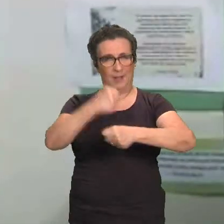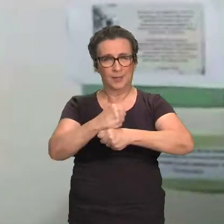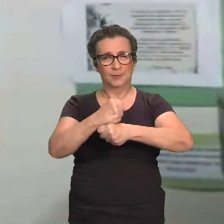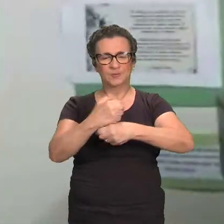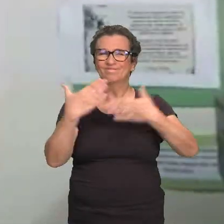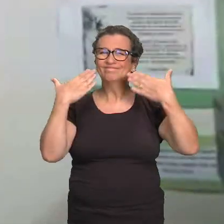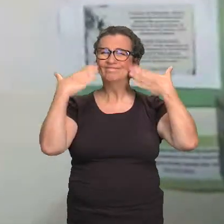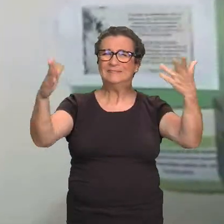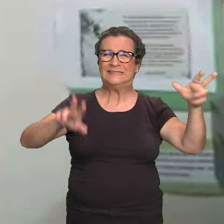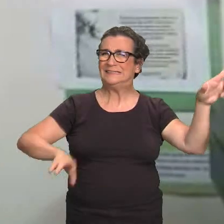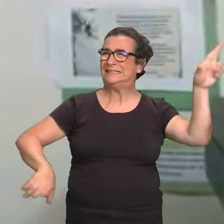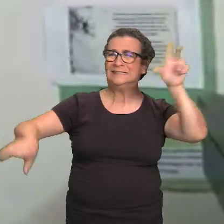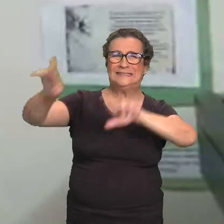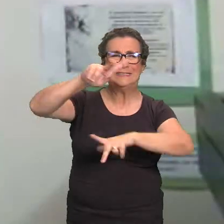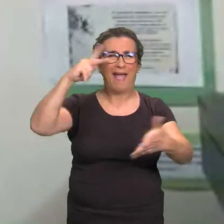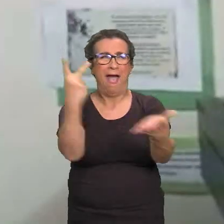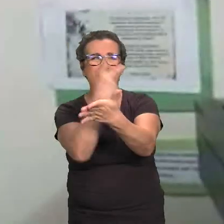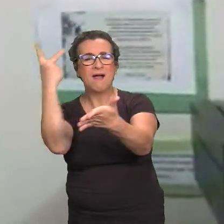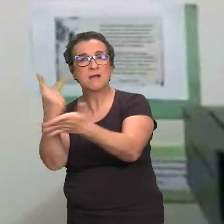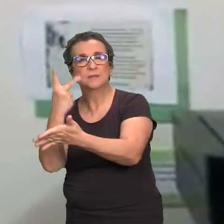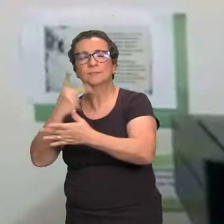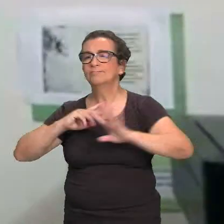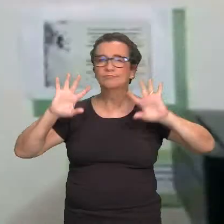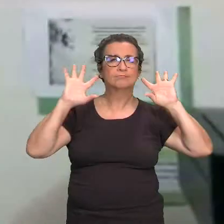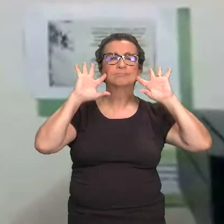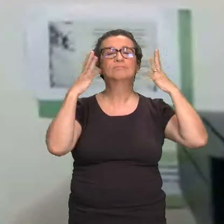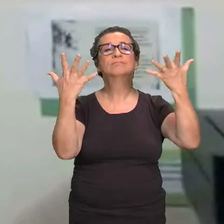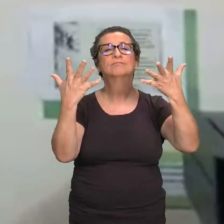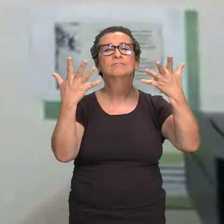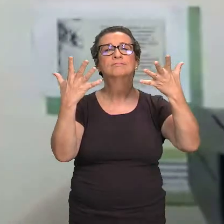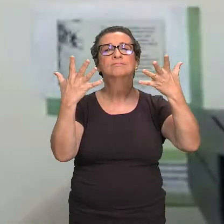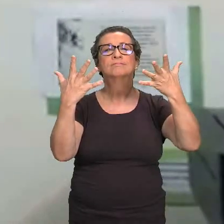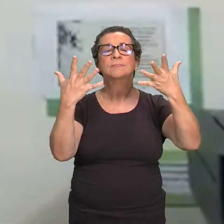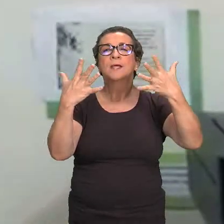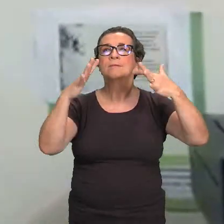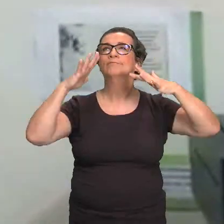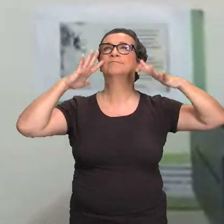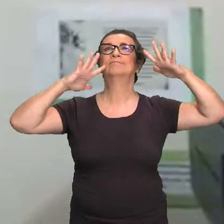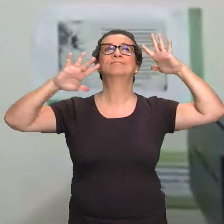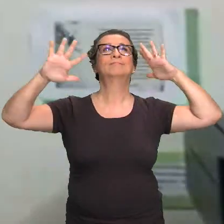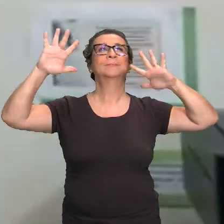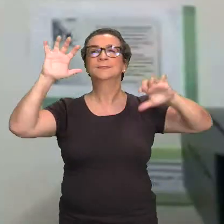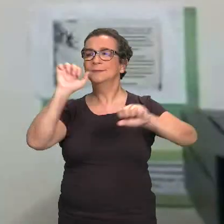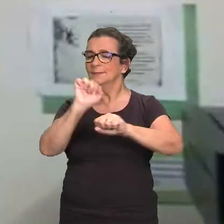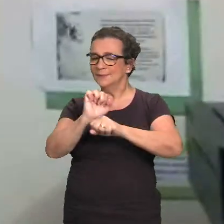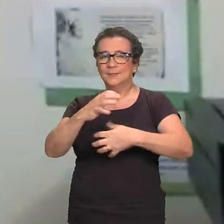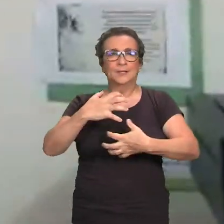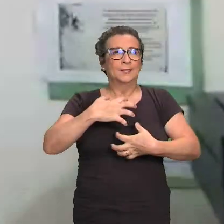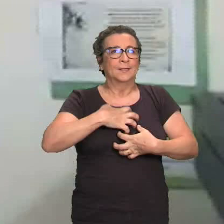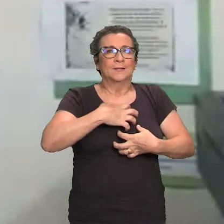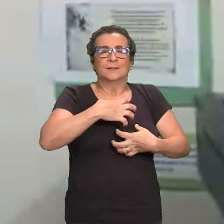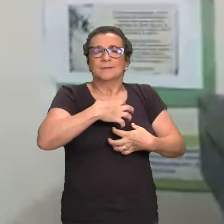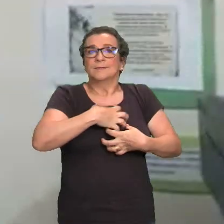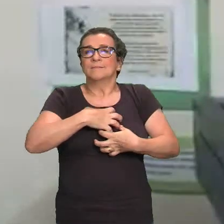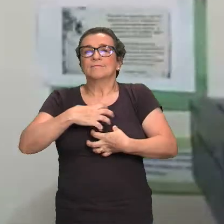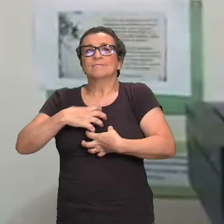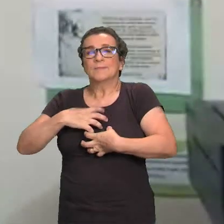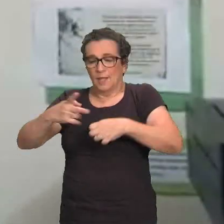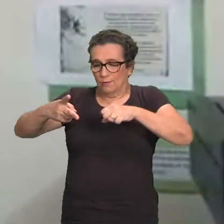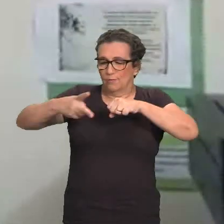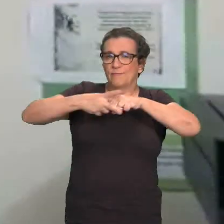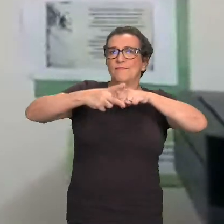tantas adversidades, decidimos esperançar. Decidimos ter esperança do